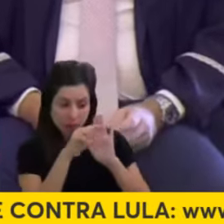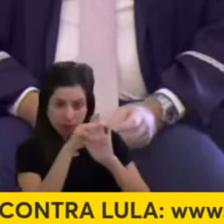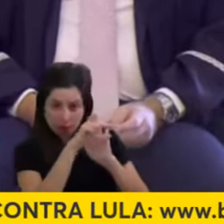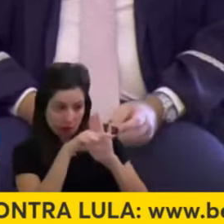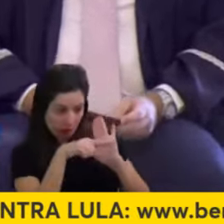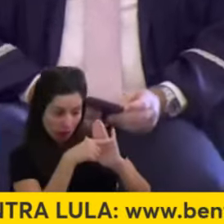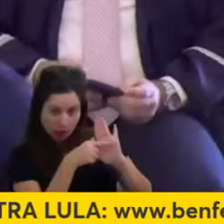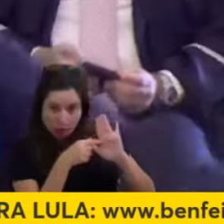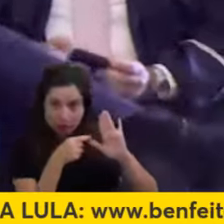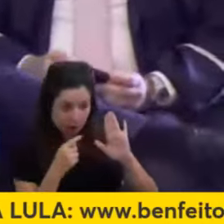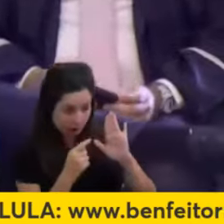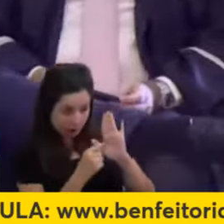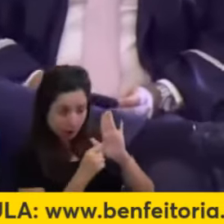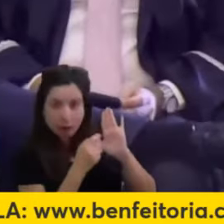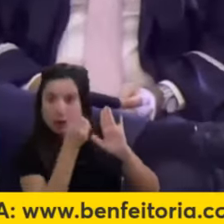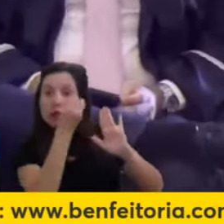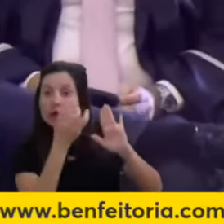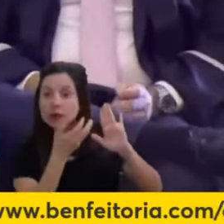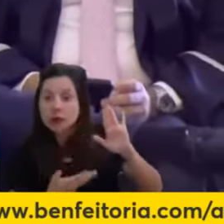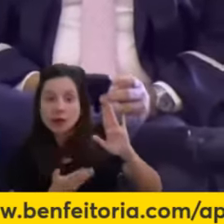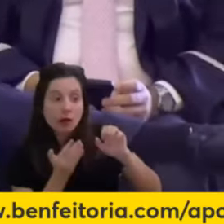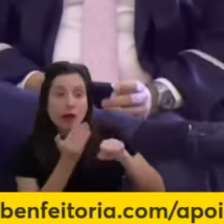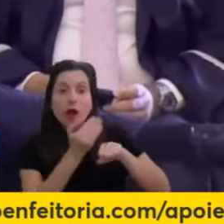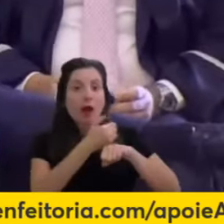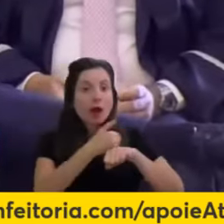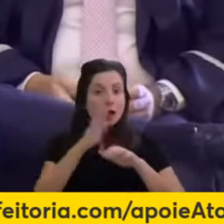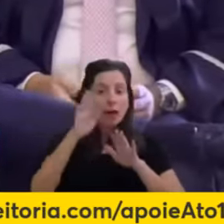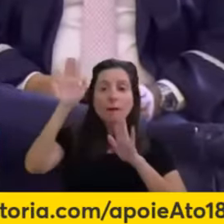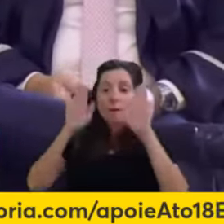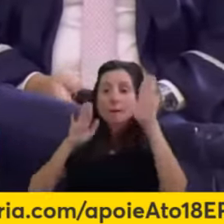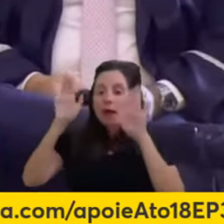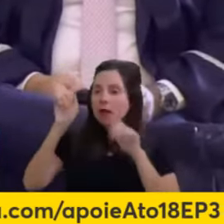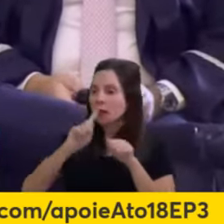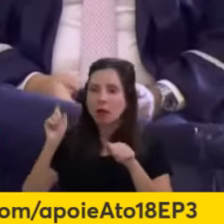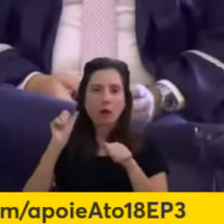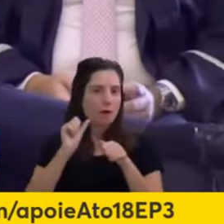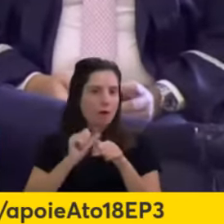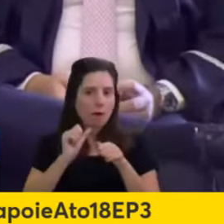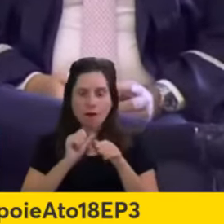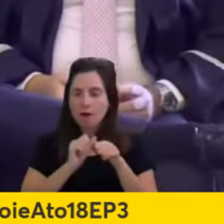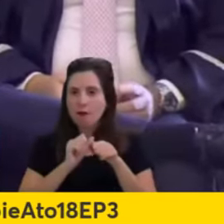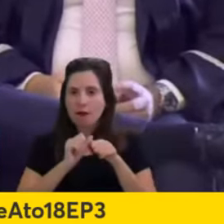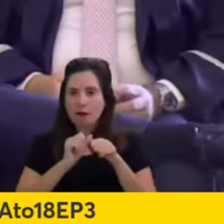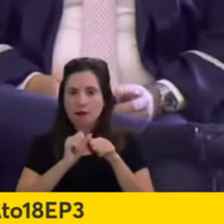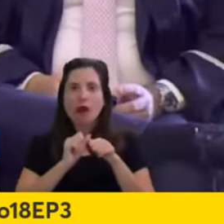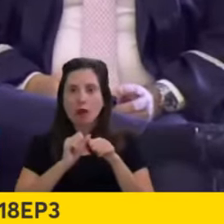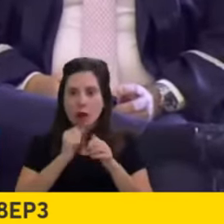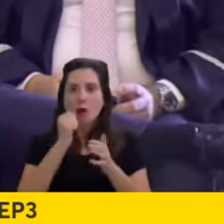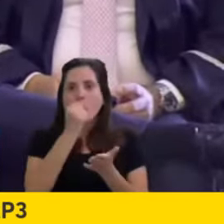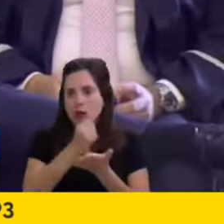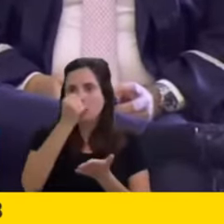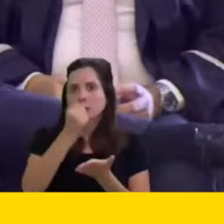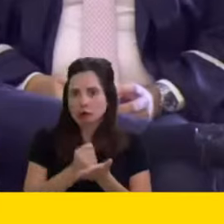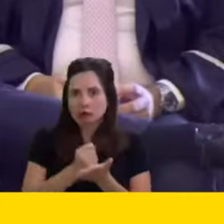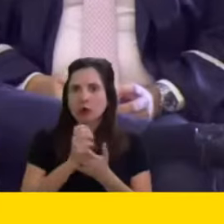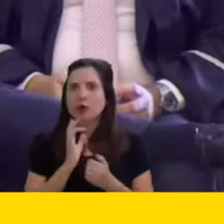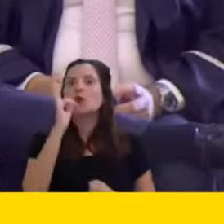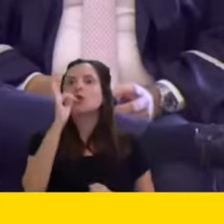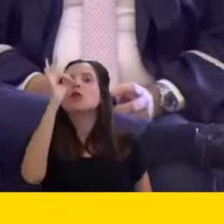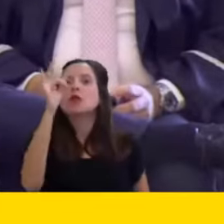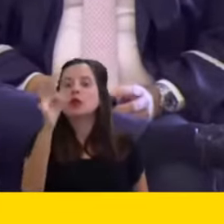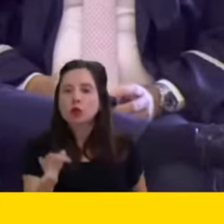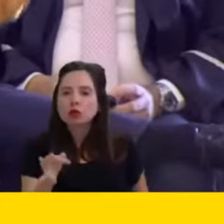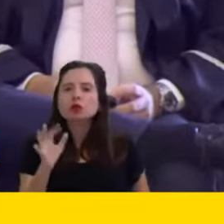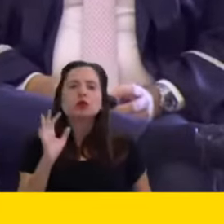atos num período de pré-campanha porque ainda não realizada a convenção numa contratação futura ou seja para equipar o